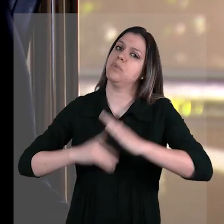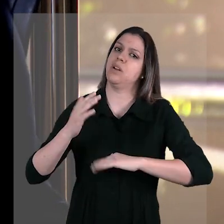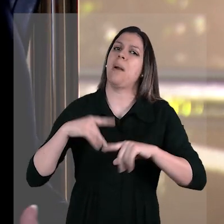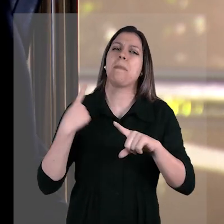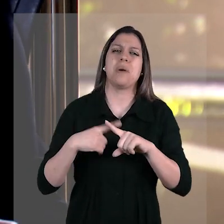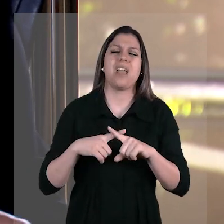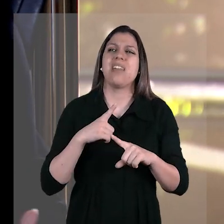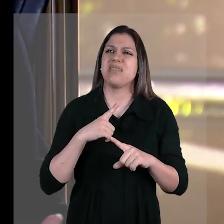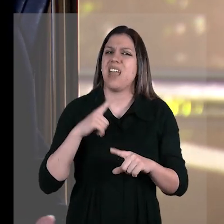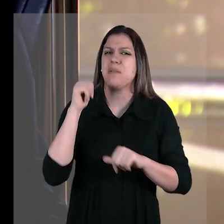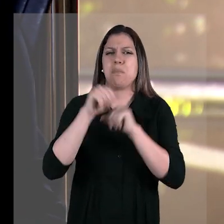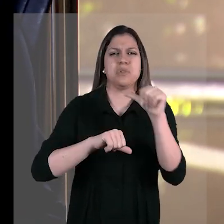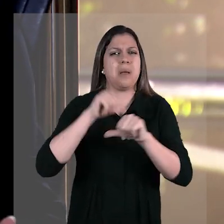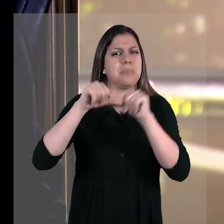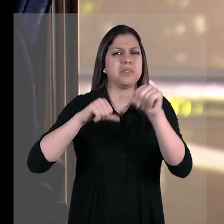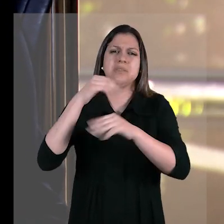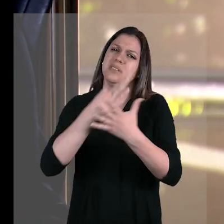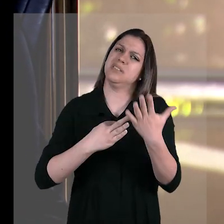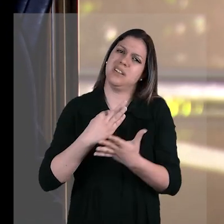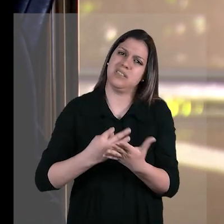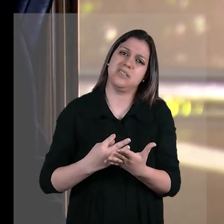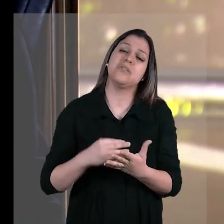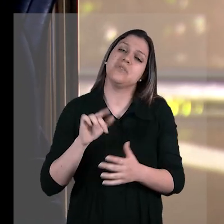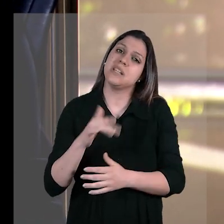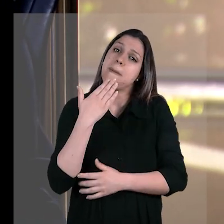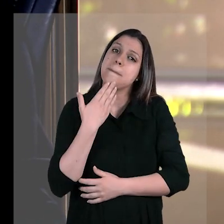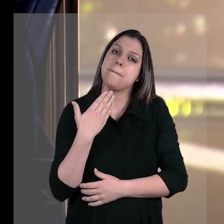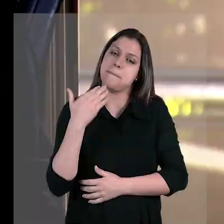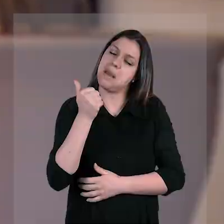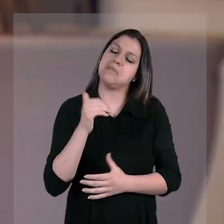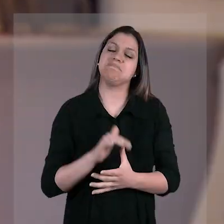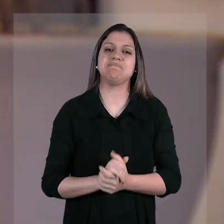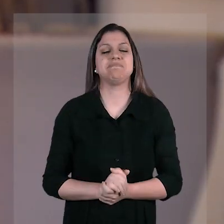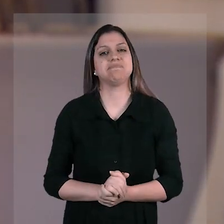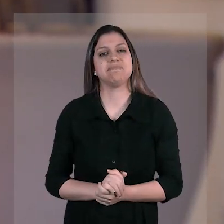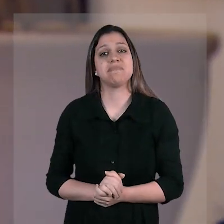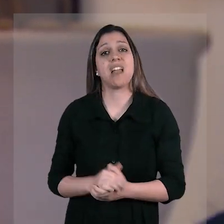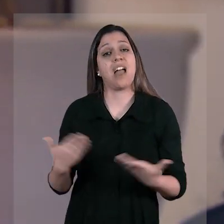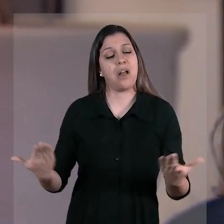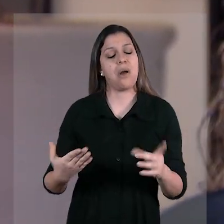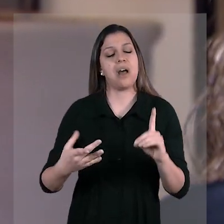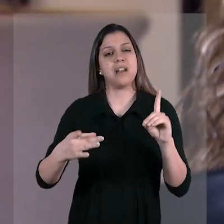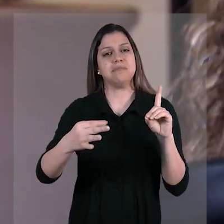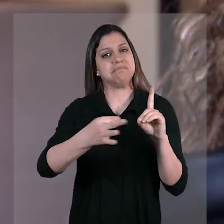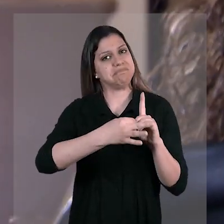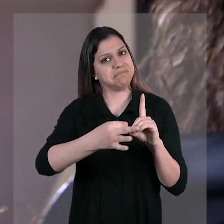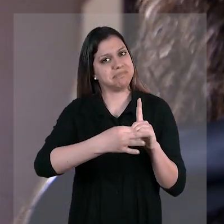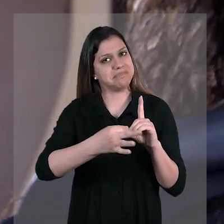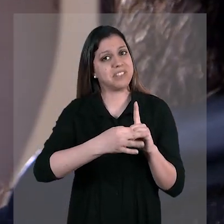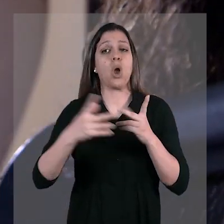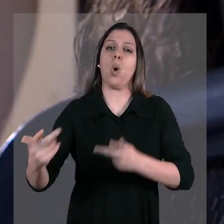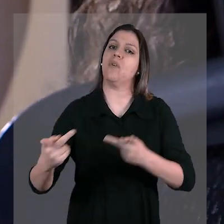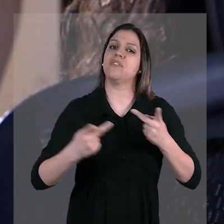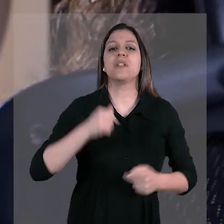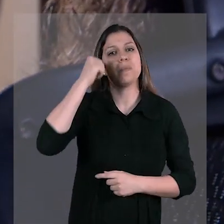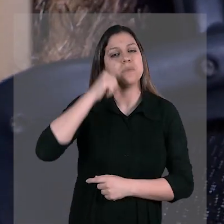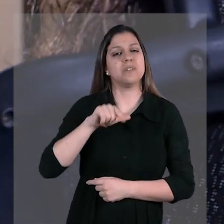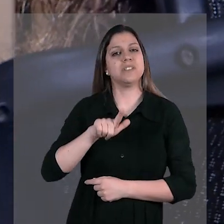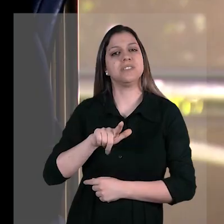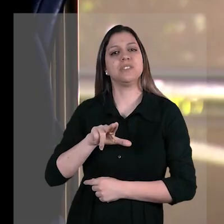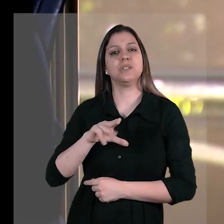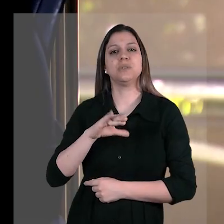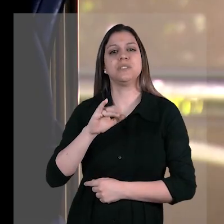que as alterações são muitas e que você tenha o melhor benefício. Esse foi o Ponto de Vista. A nossa convidada de hoje foi a doutora